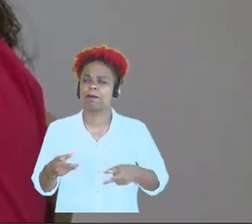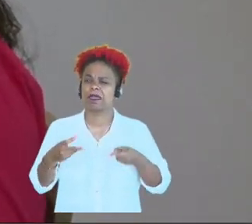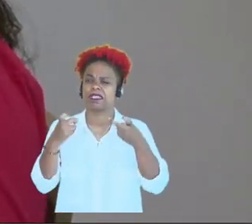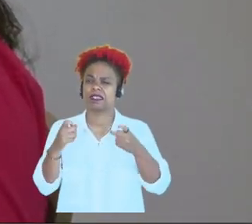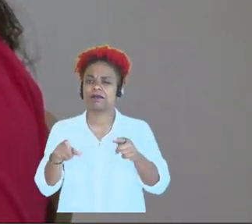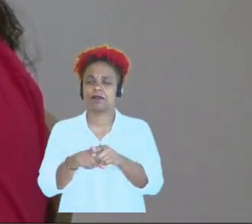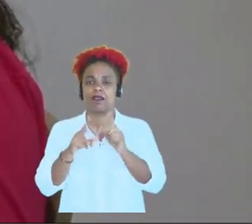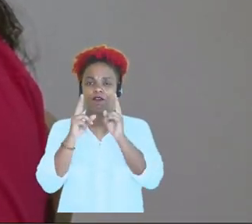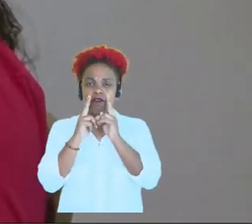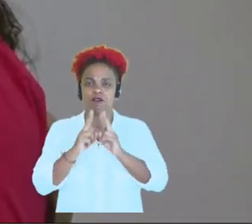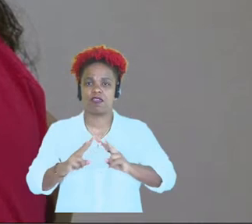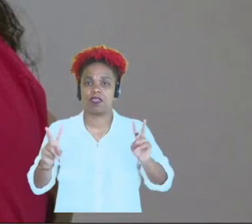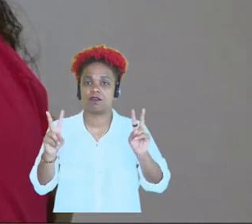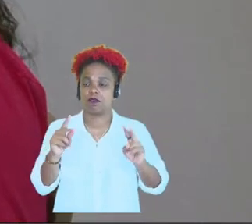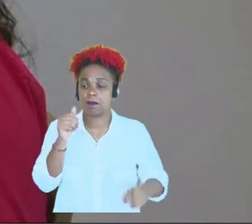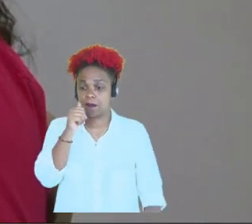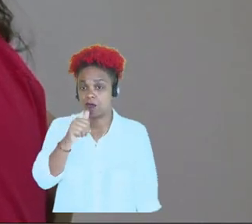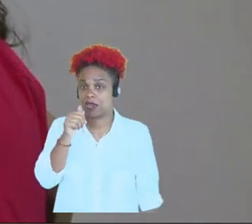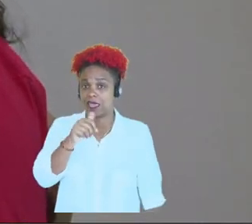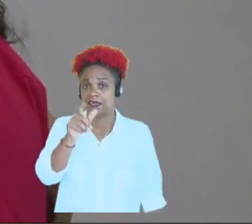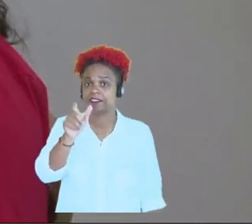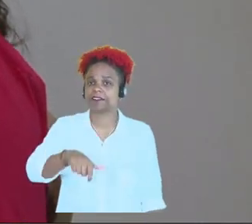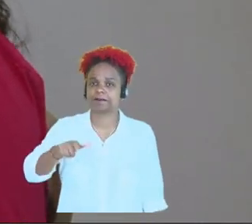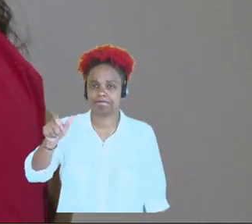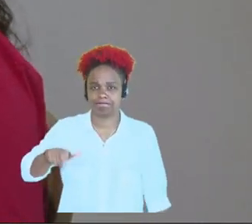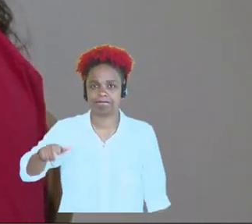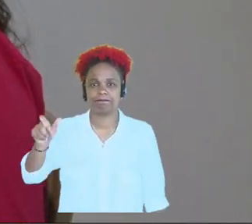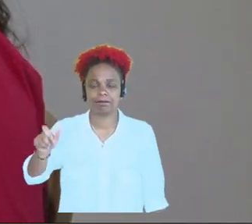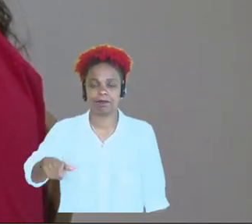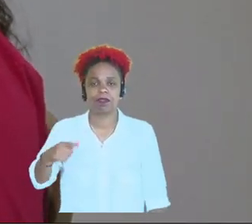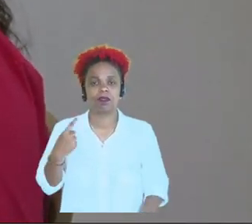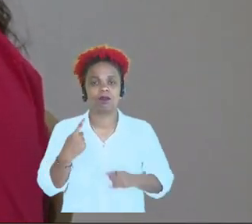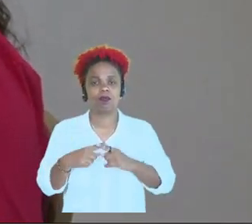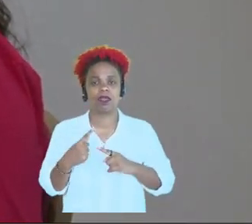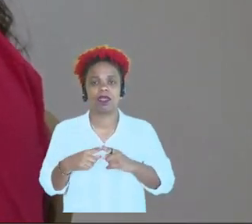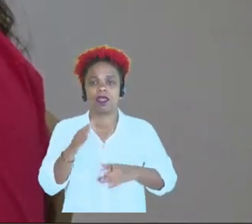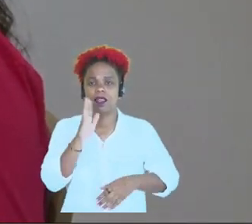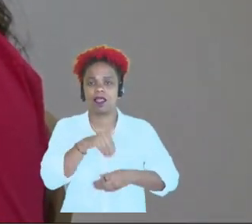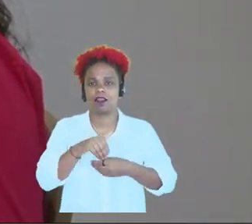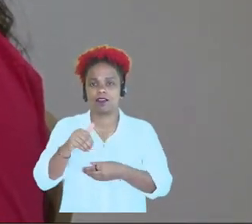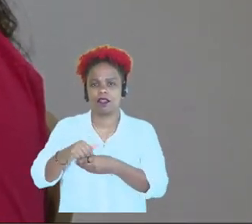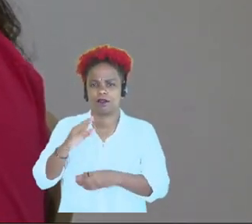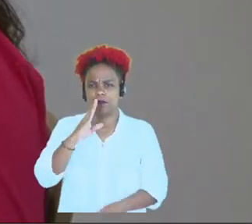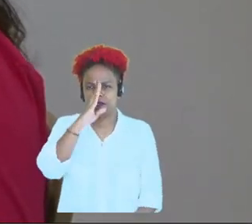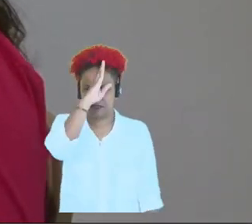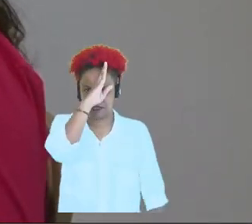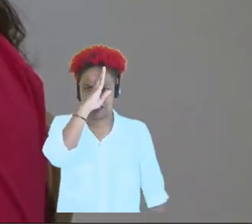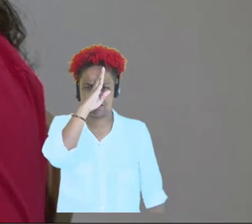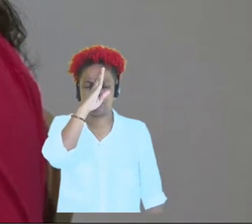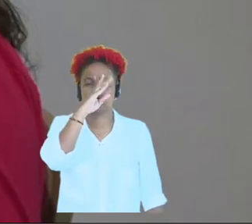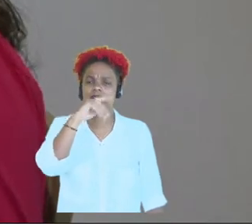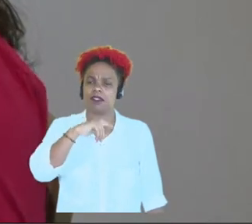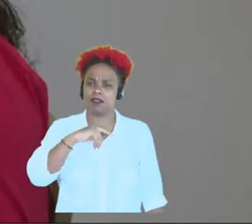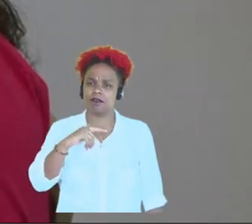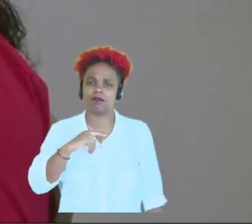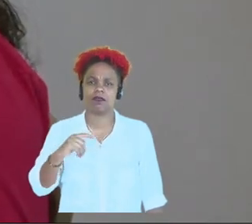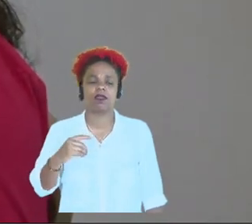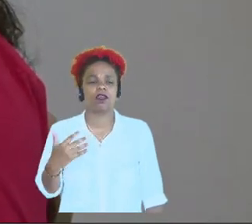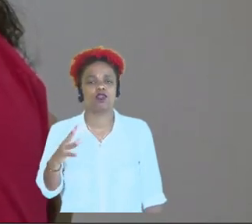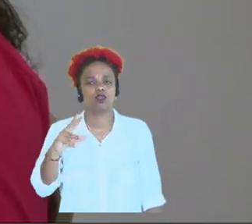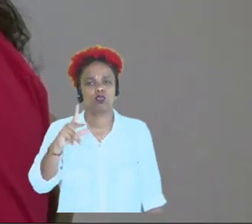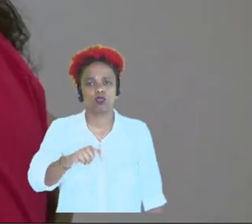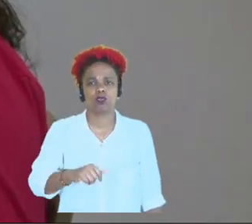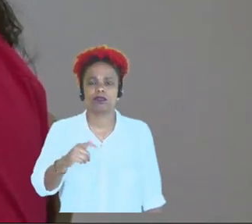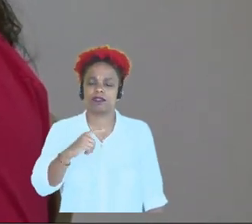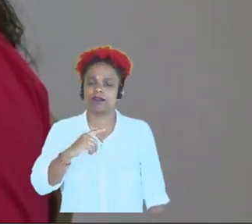quando a gente olha para as mulheres, para as eleitoras mulheres. Porque o eleitorado de Jair Bolsonaro... com todas as clivagens